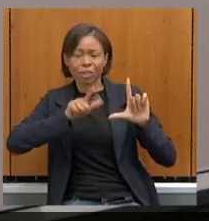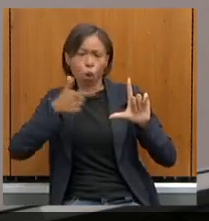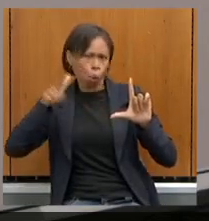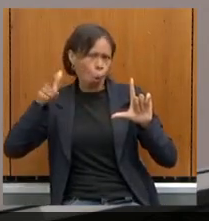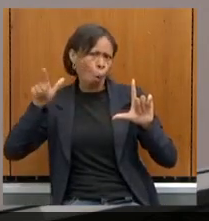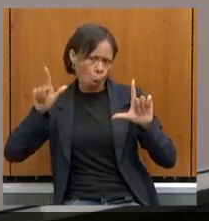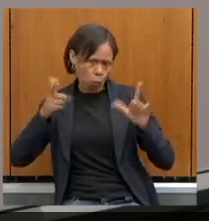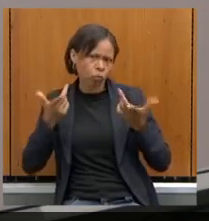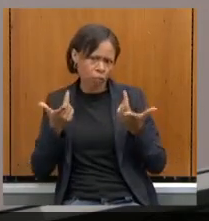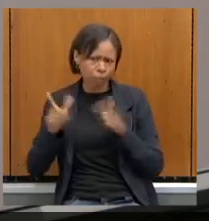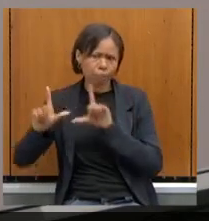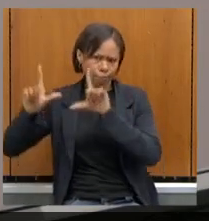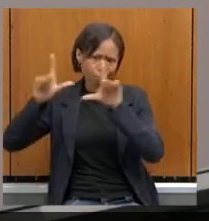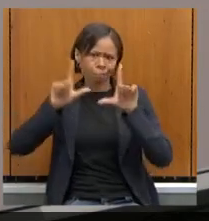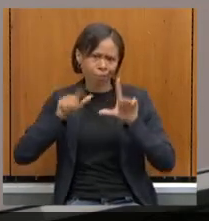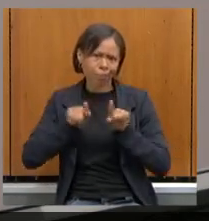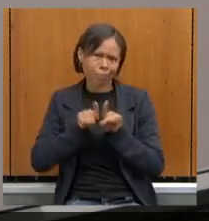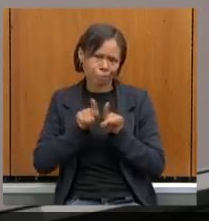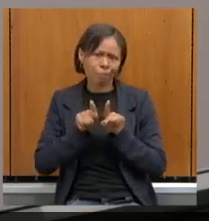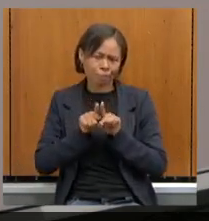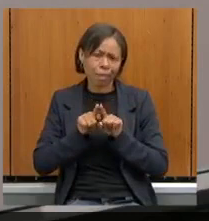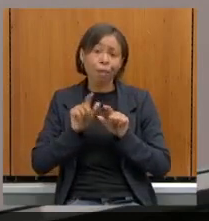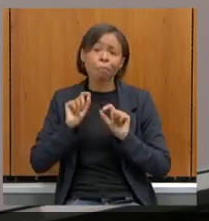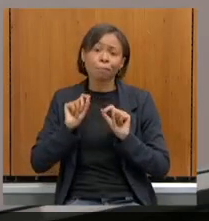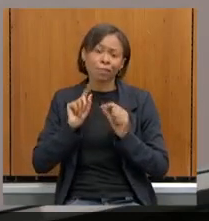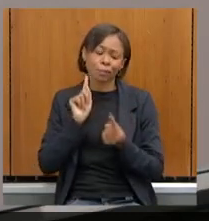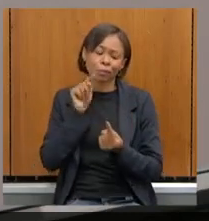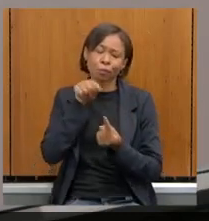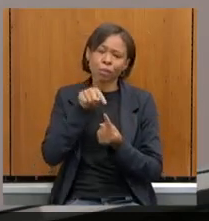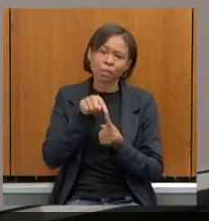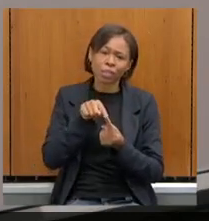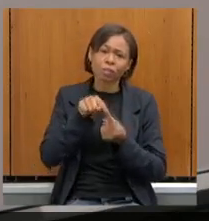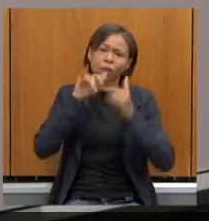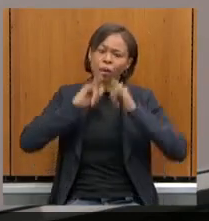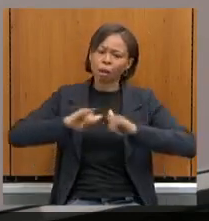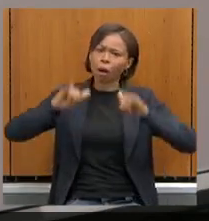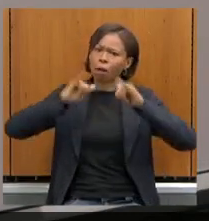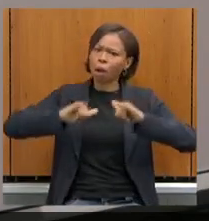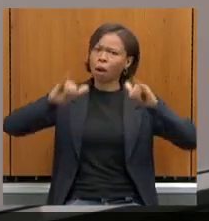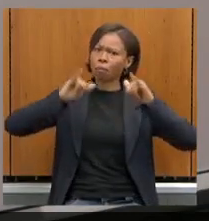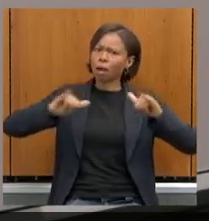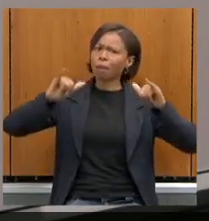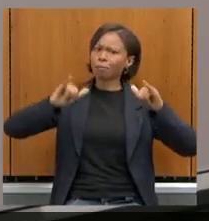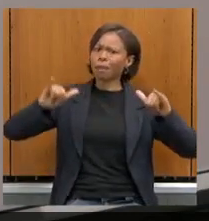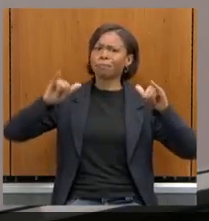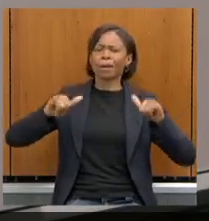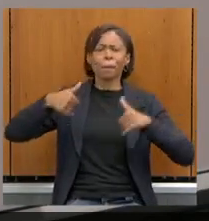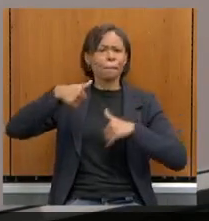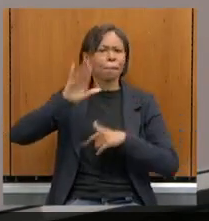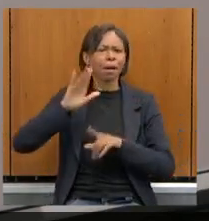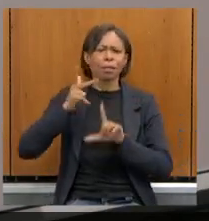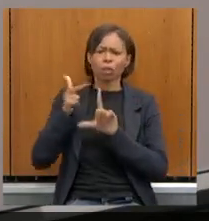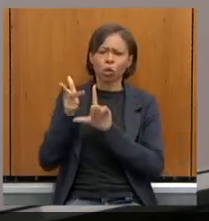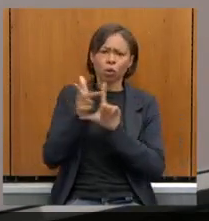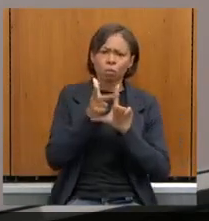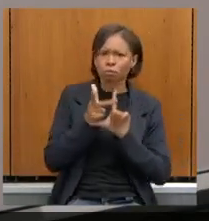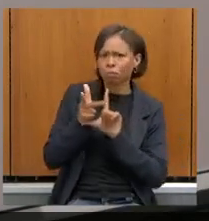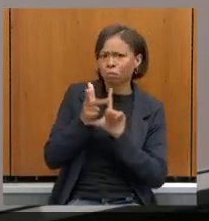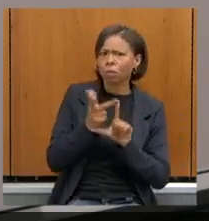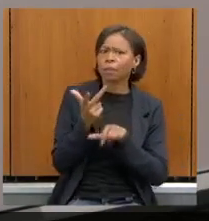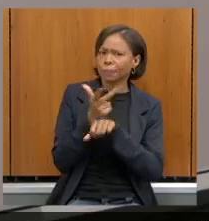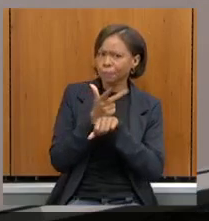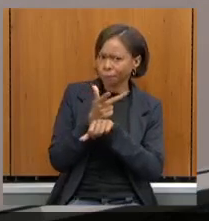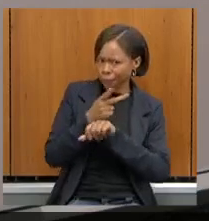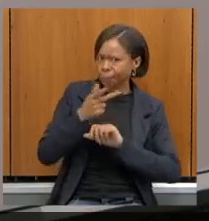isso é importantíssimo, de forma a fomentar e criar cada vez mais documentos e vídeos, o audiovisual, muito